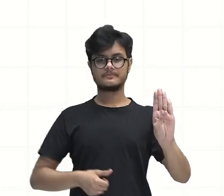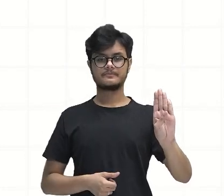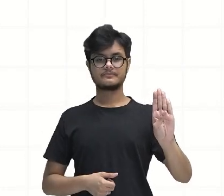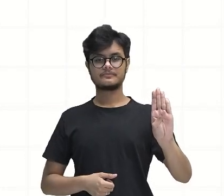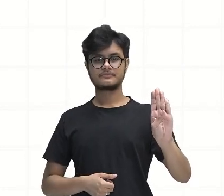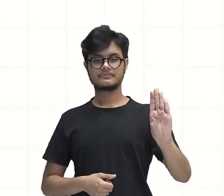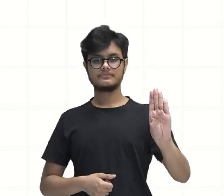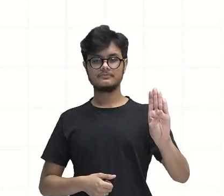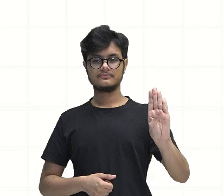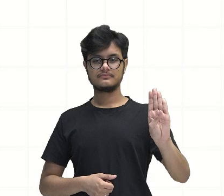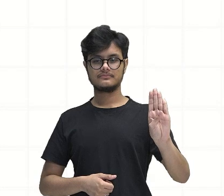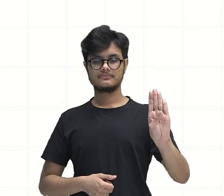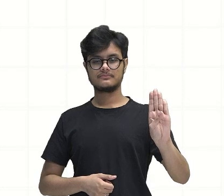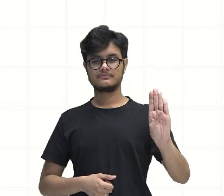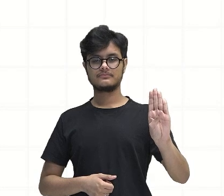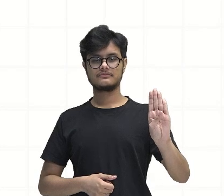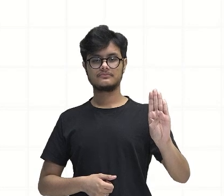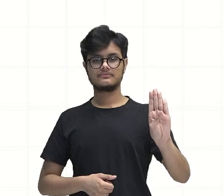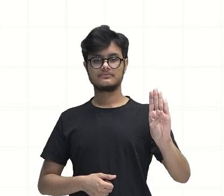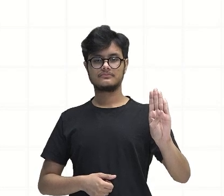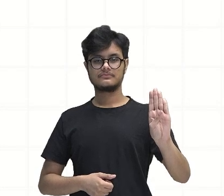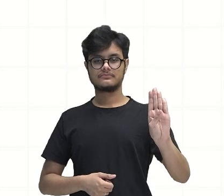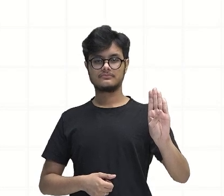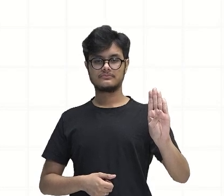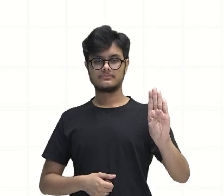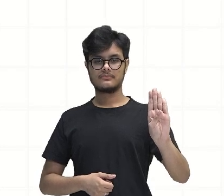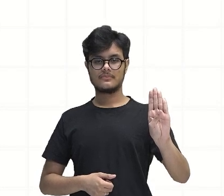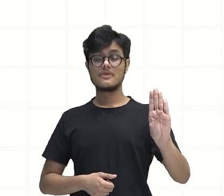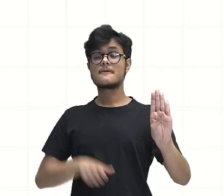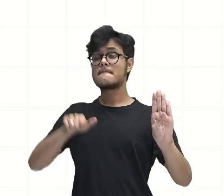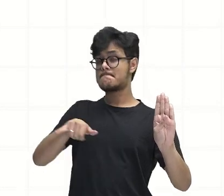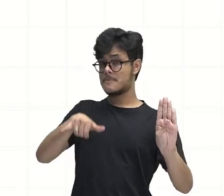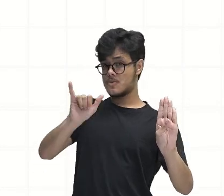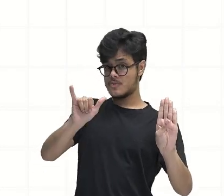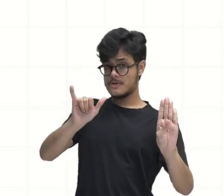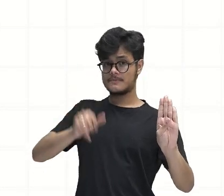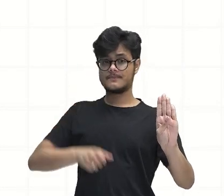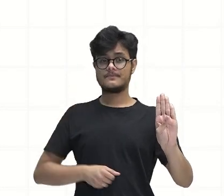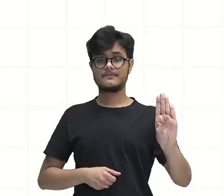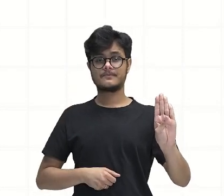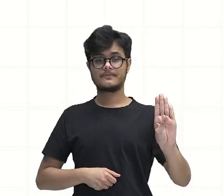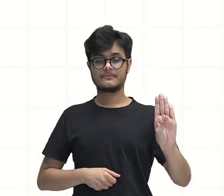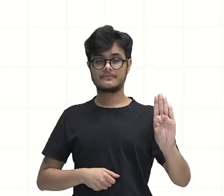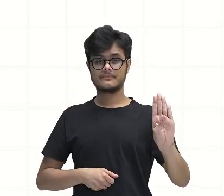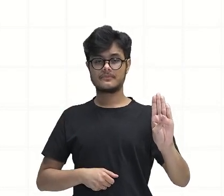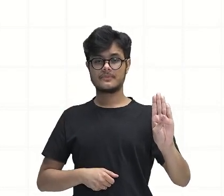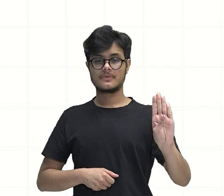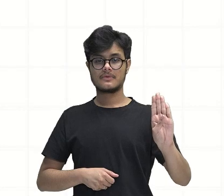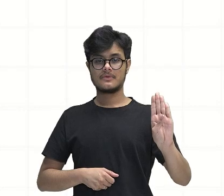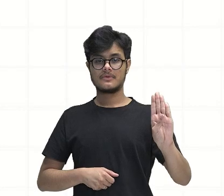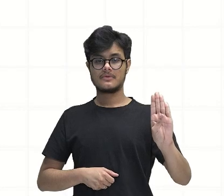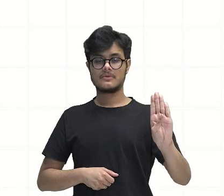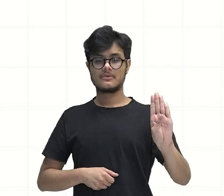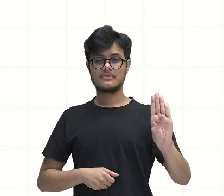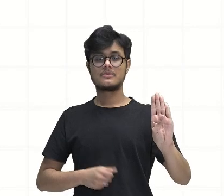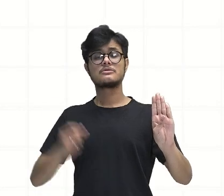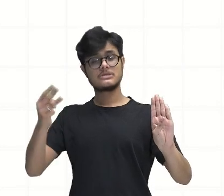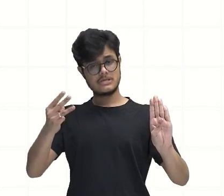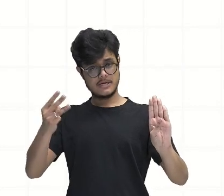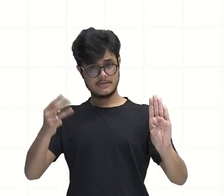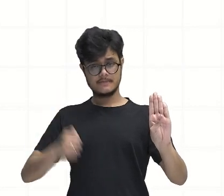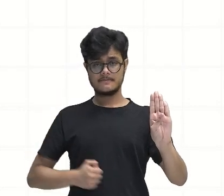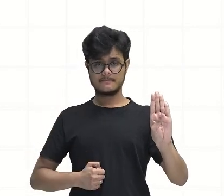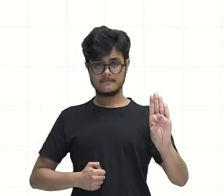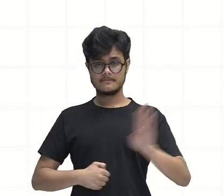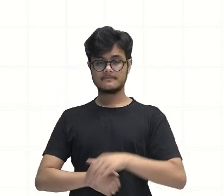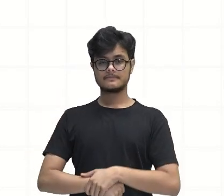eixo das abscissas, né, que é 6. E no eixo das ordenadas eu vou ter